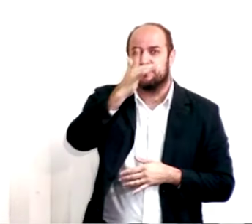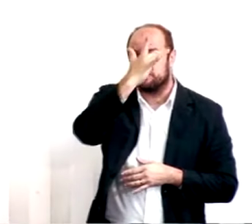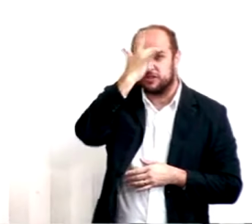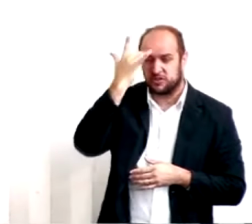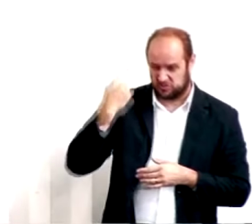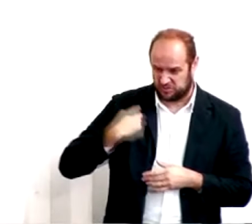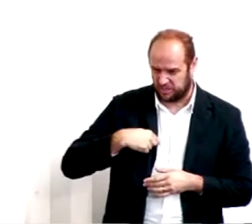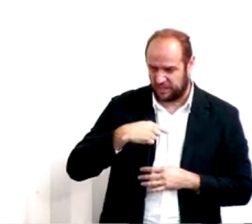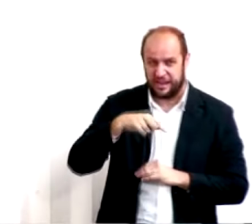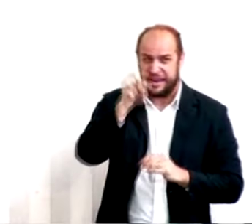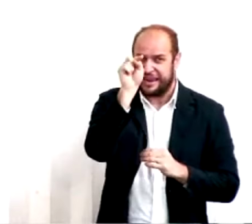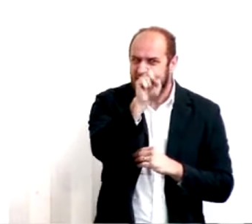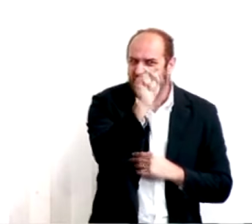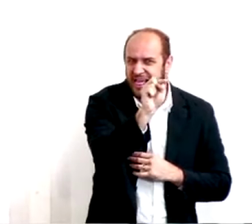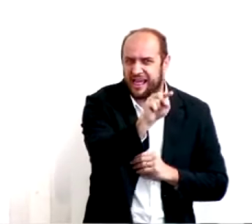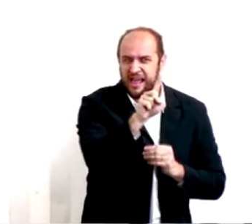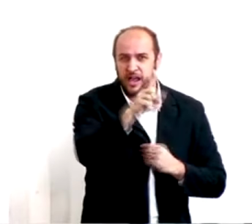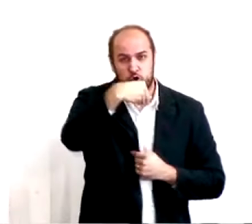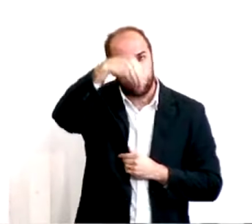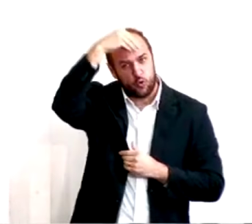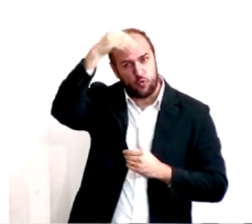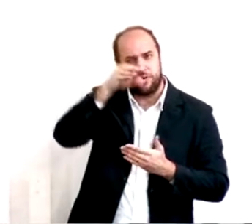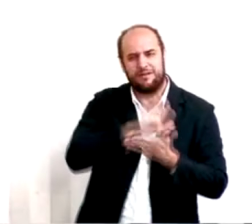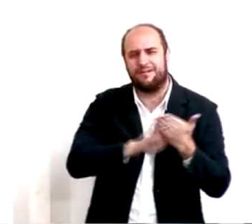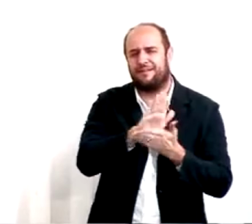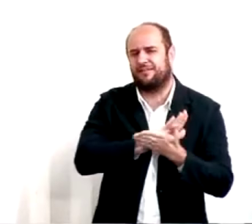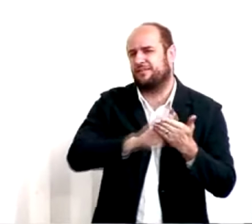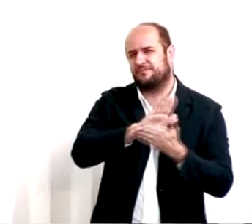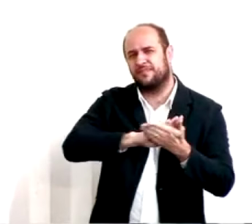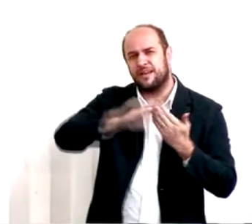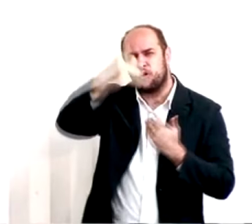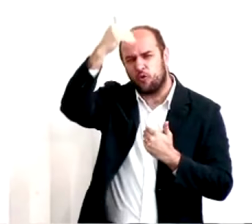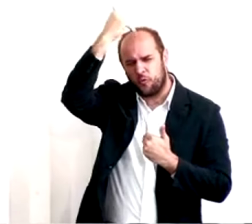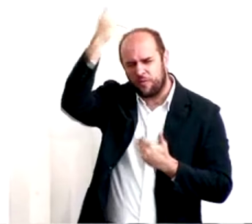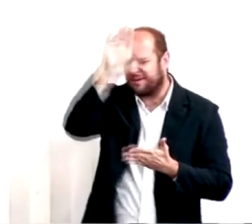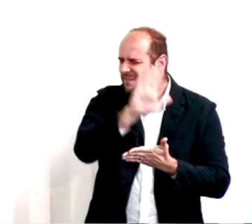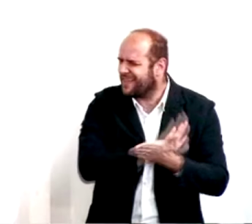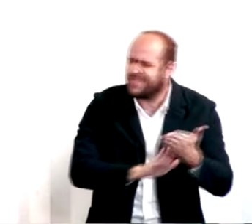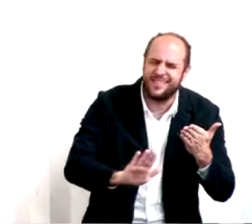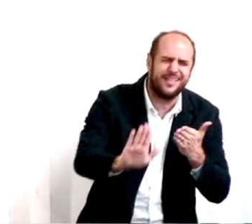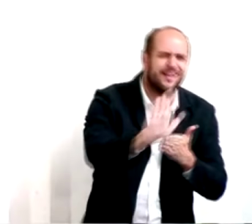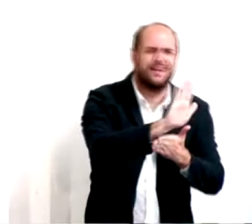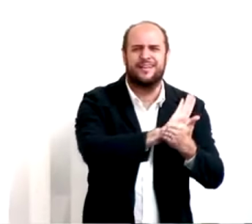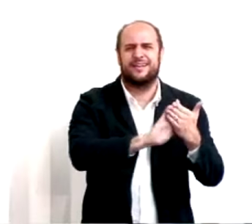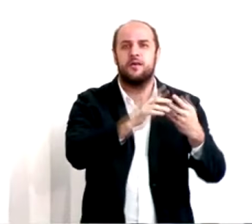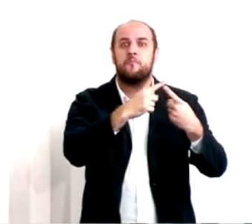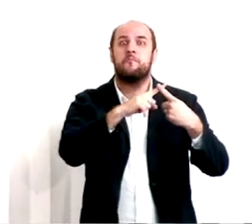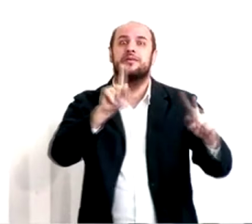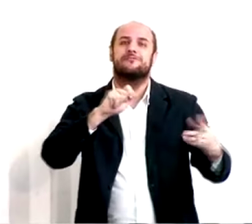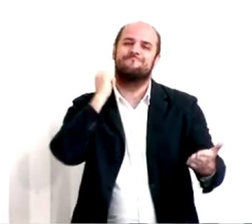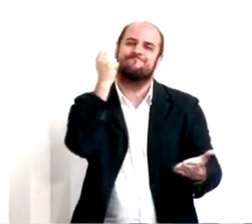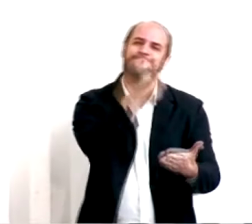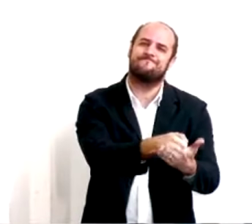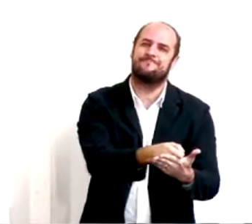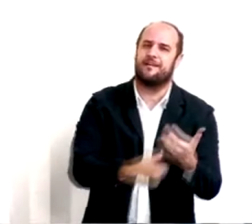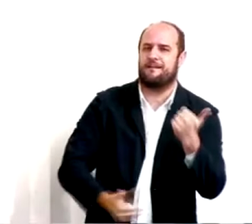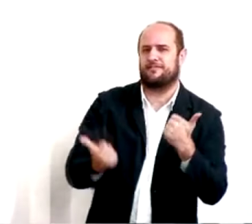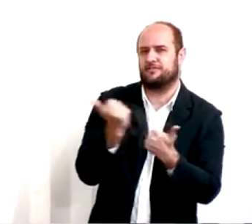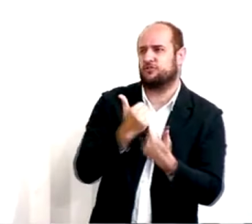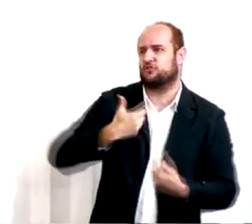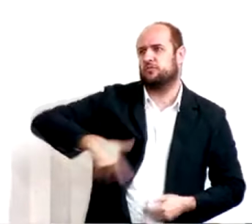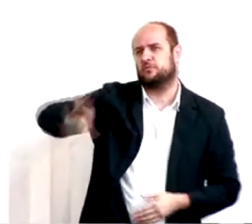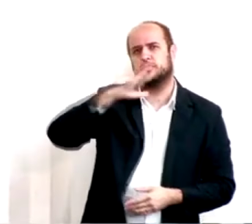alguém que não tem pena nenhuma apagar na esfera jurídica do céu alguém que a pena recaiu sobre a